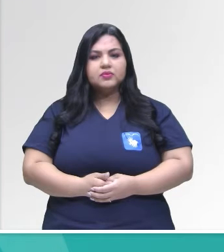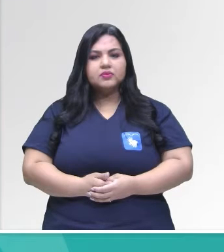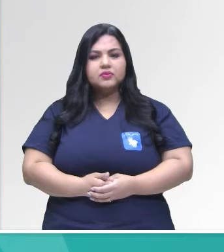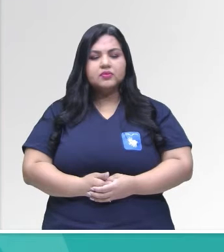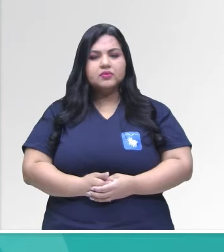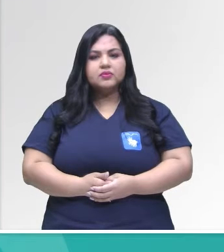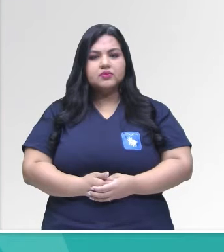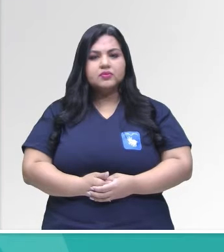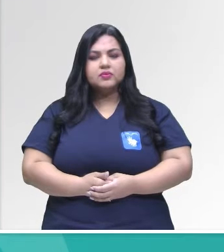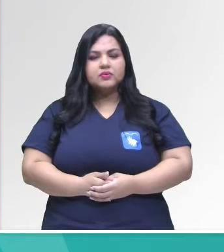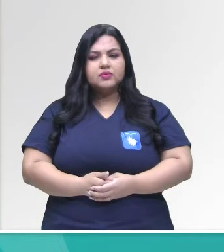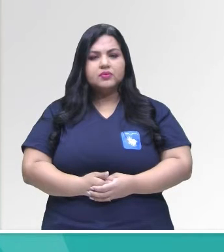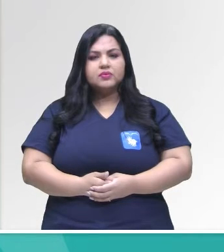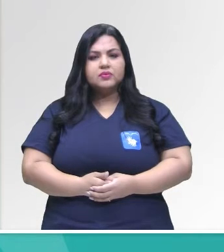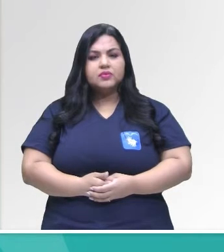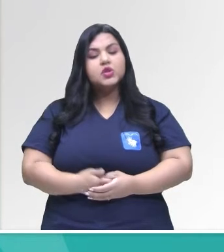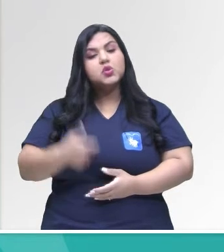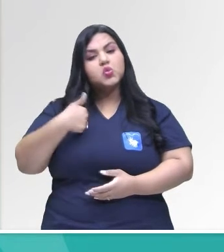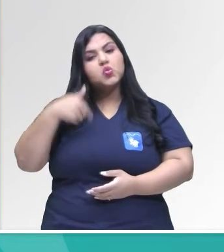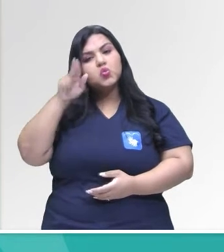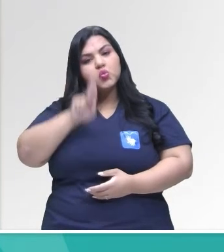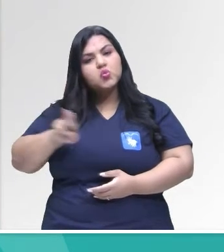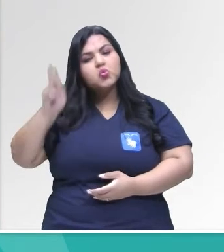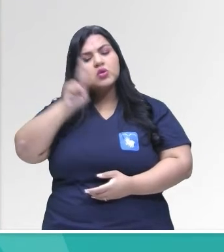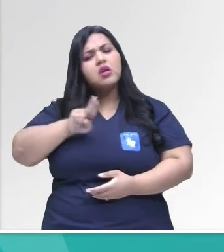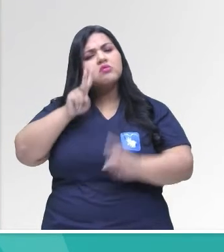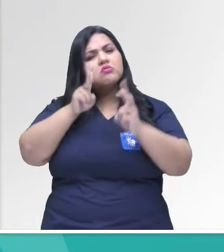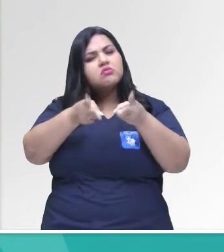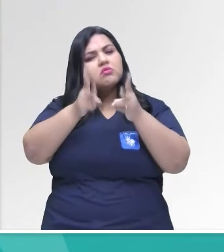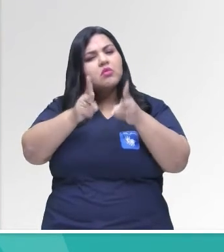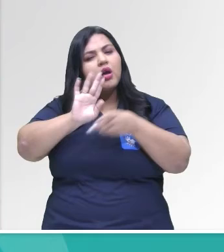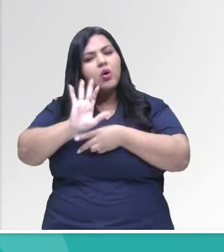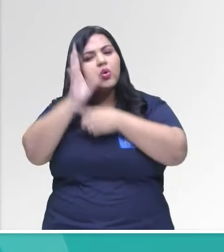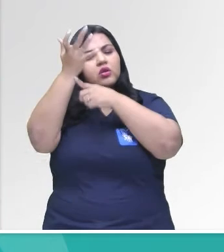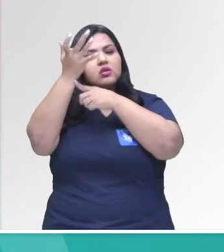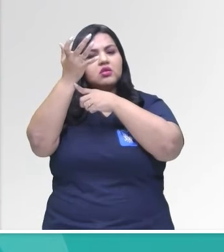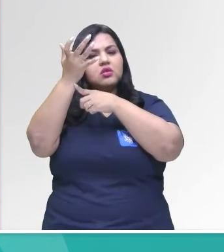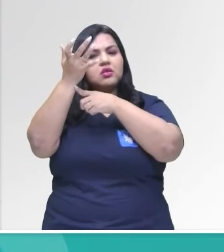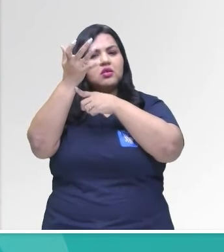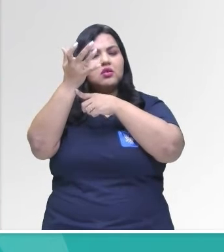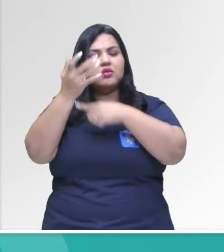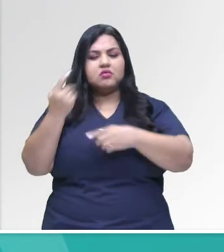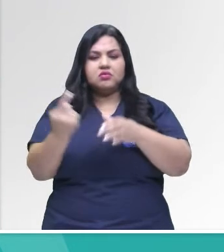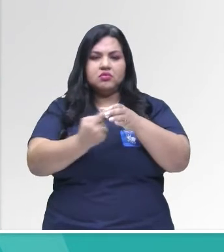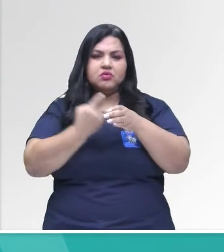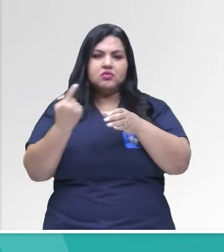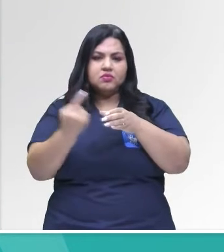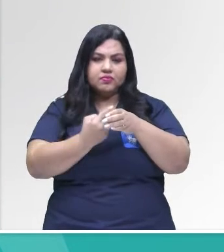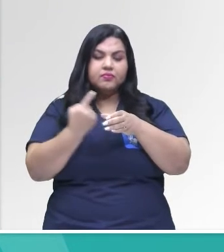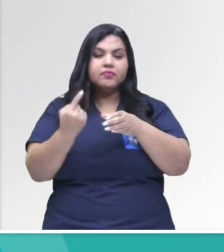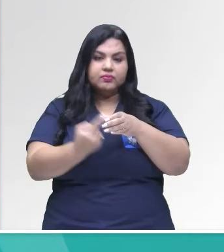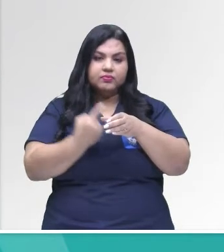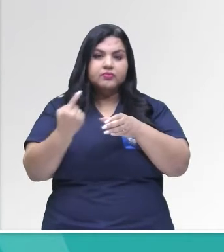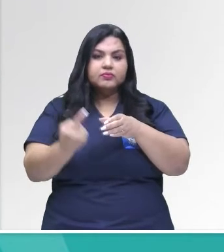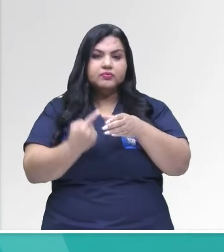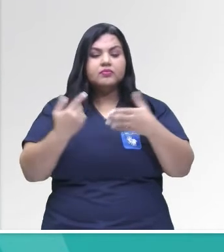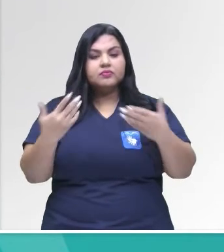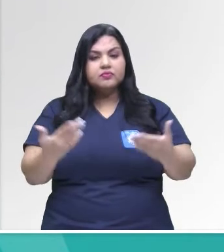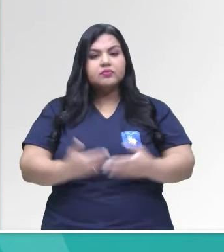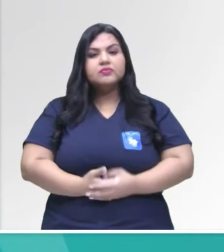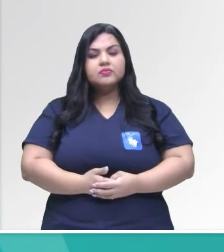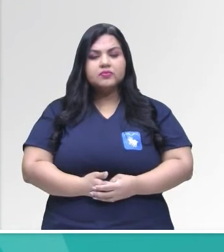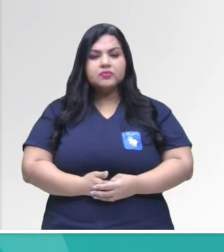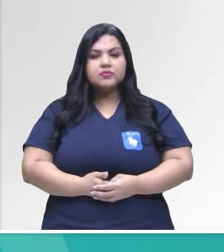Was. Eu utilizarei o was sempre que ocorrer singular. Isso mesmo. I